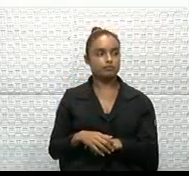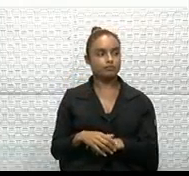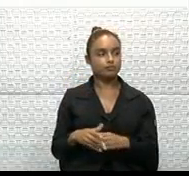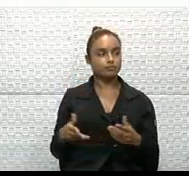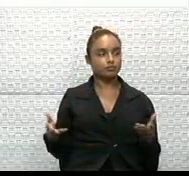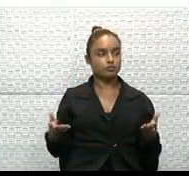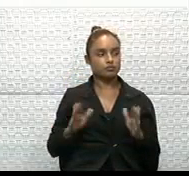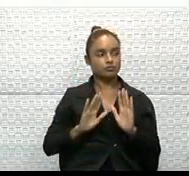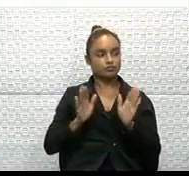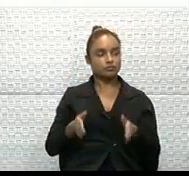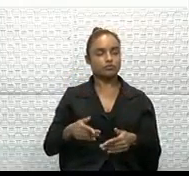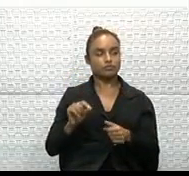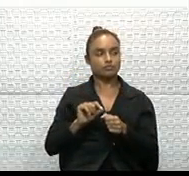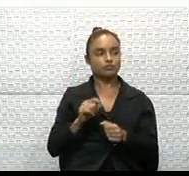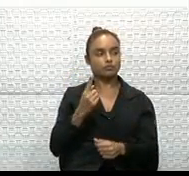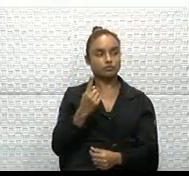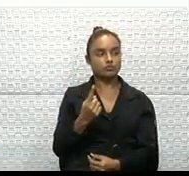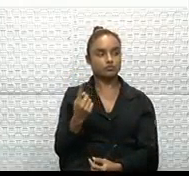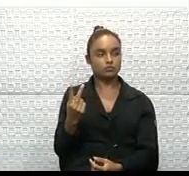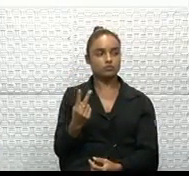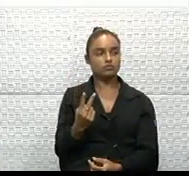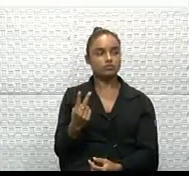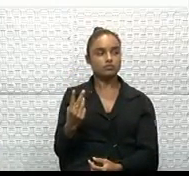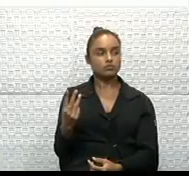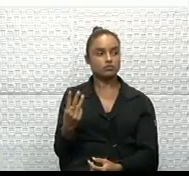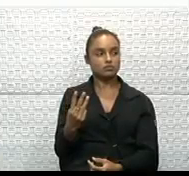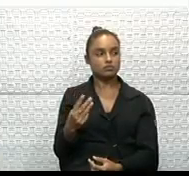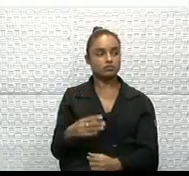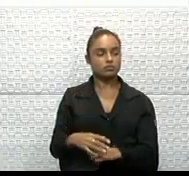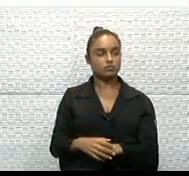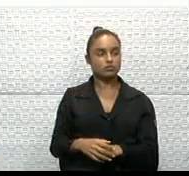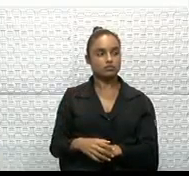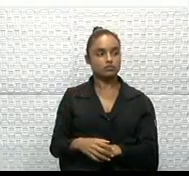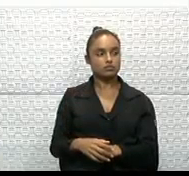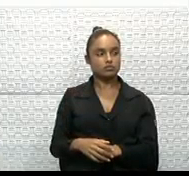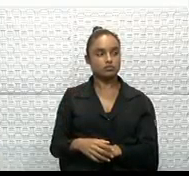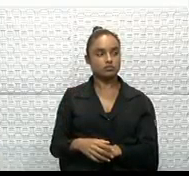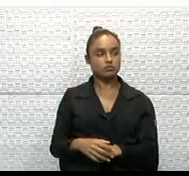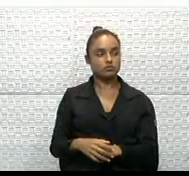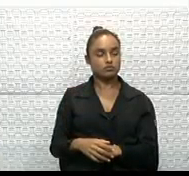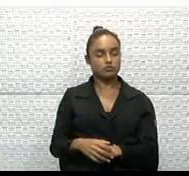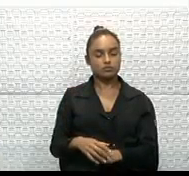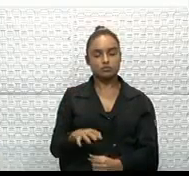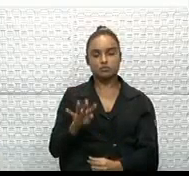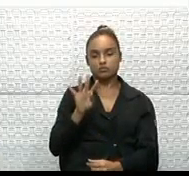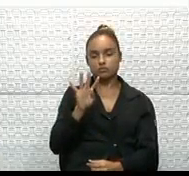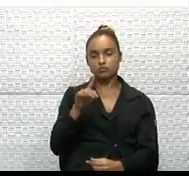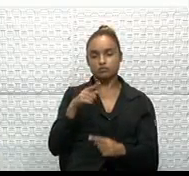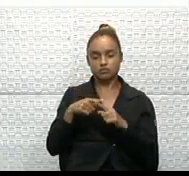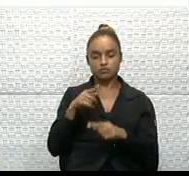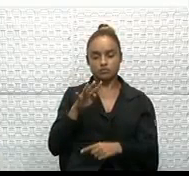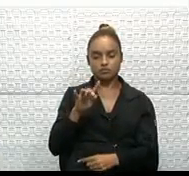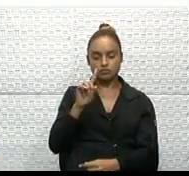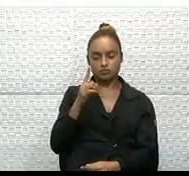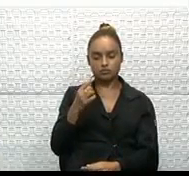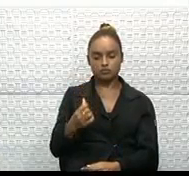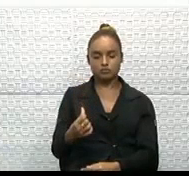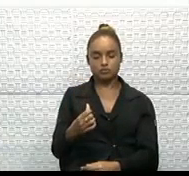Depois nós resolvemos. 1 ao quadrado é 1, 2 ao quadrado 4, 3 ao quadrado 9, 4 ao quadrado